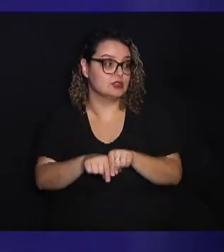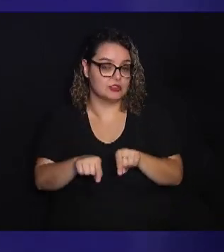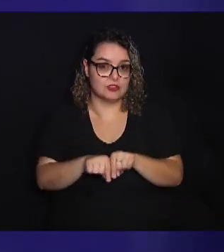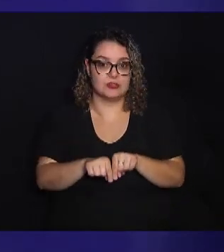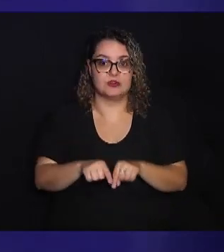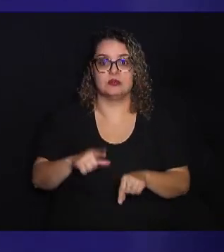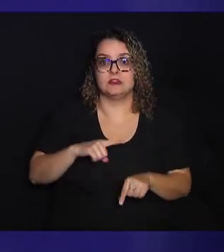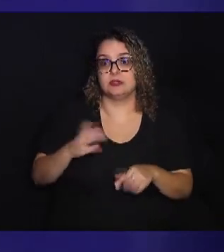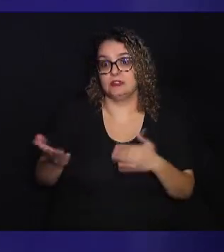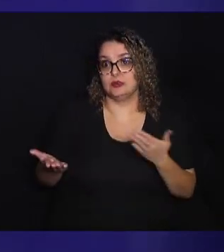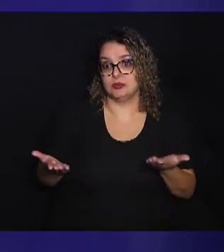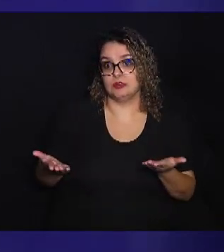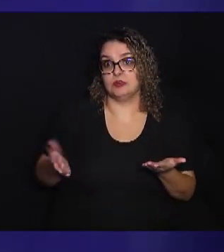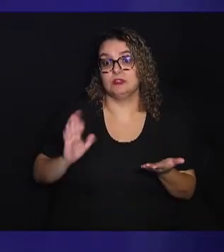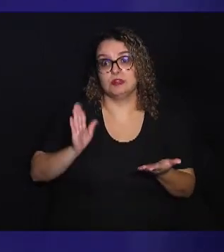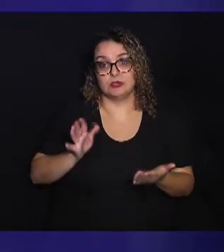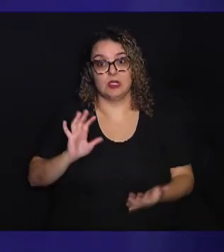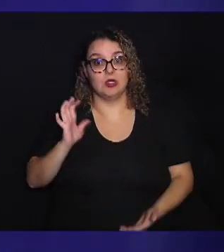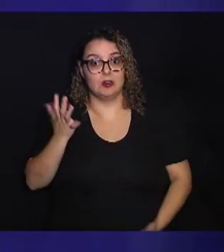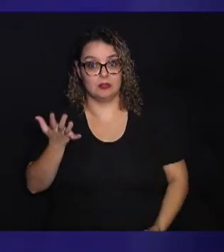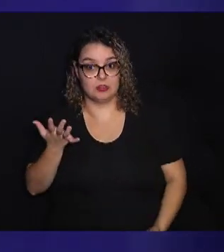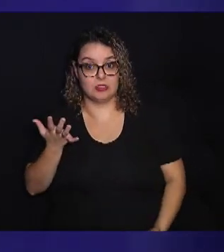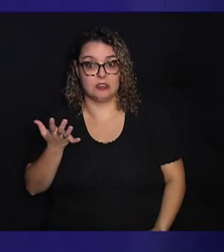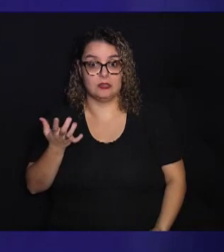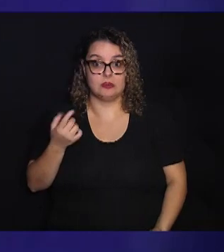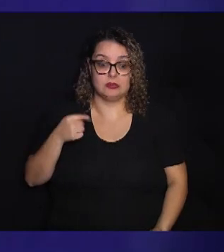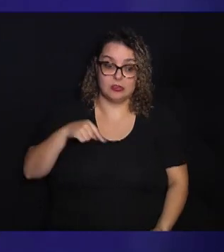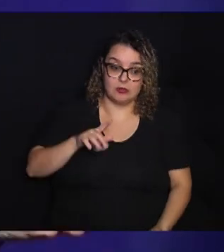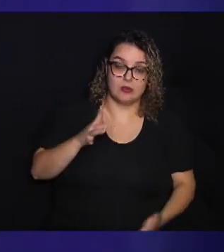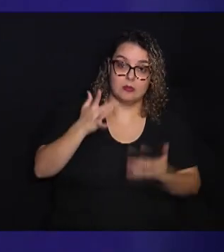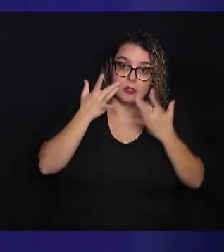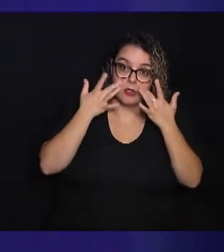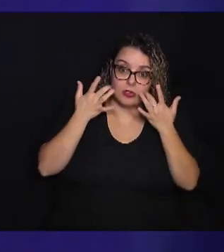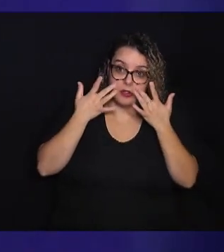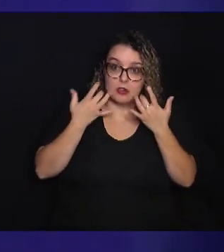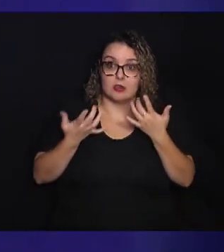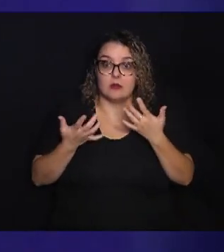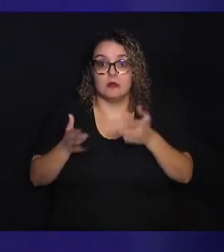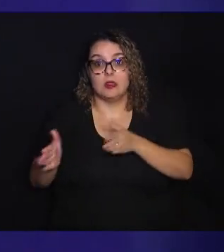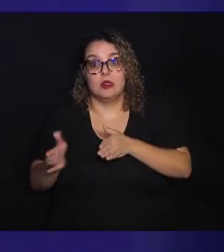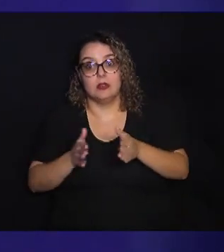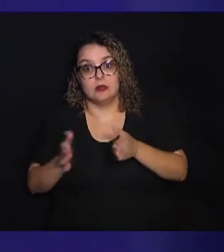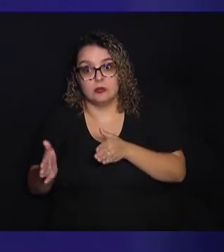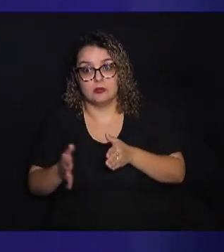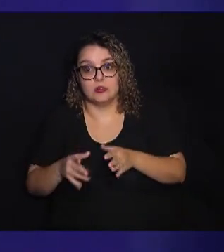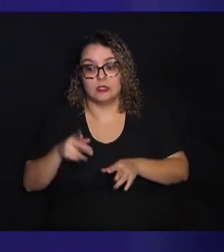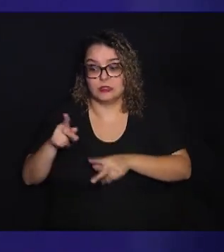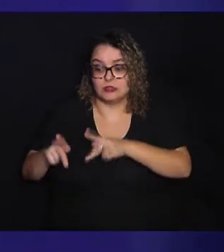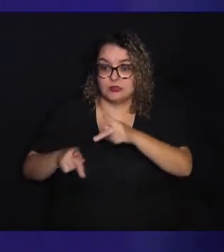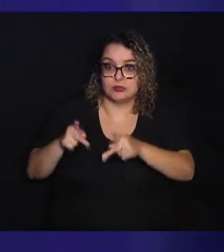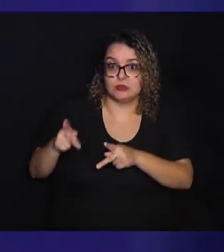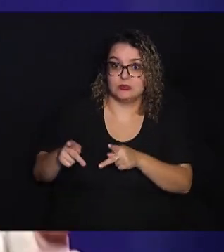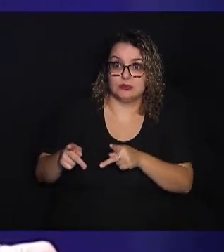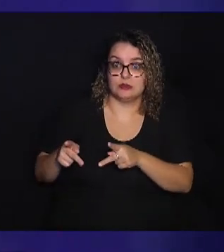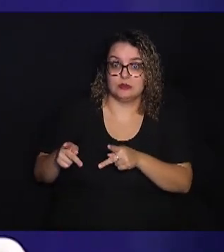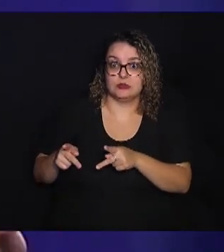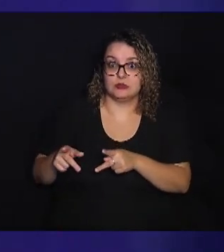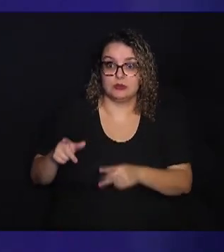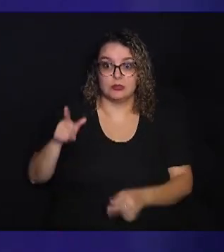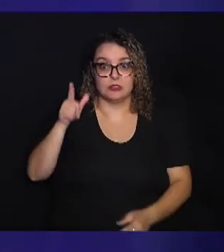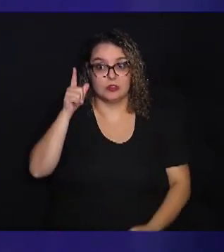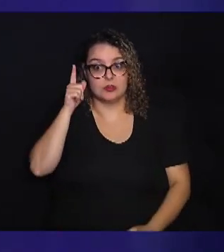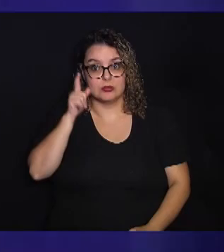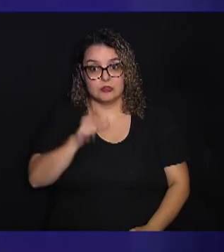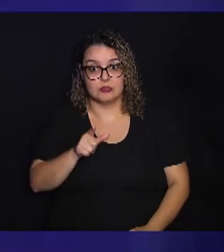dois lados. Já aconteceu de eu ir para teatros e você vê acessibilidade no público, mas você não conseguir colocar